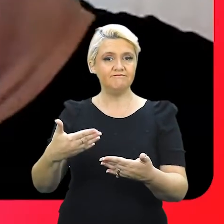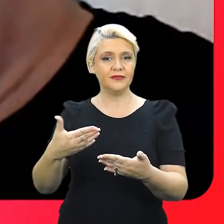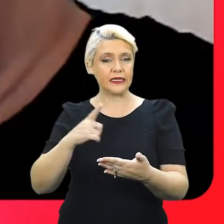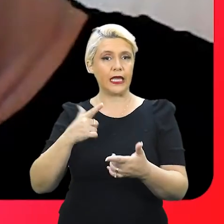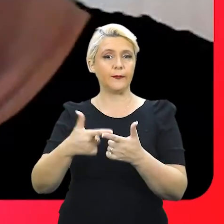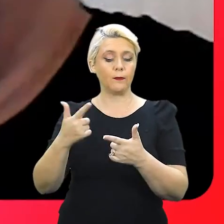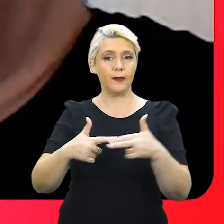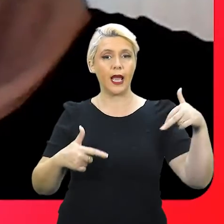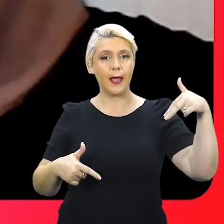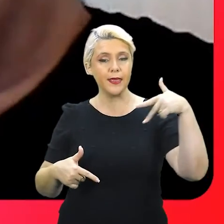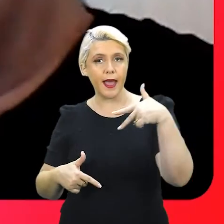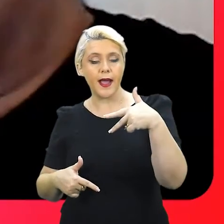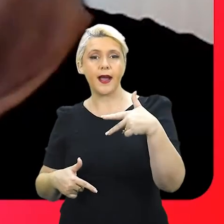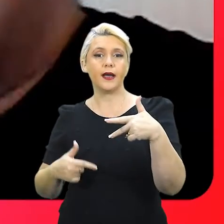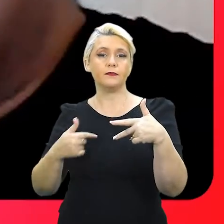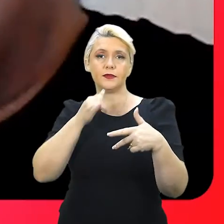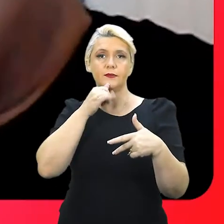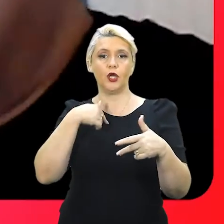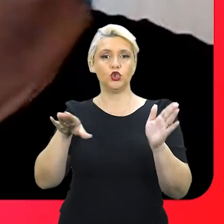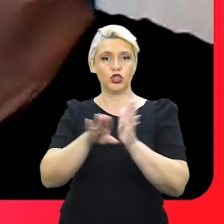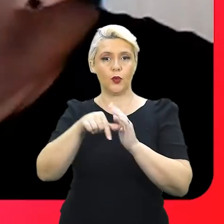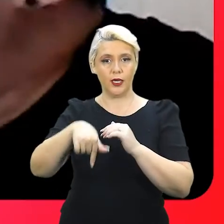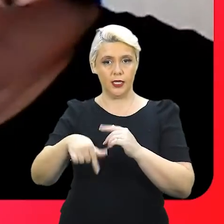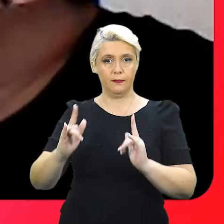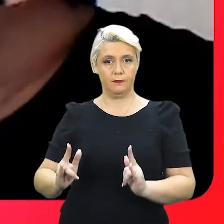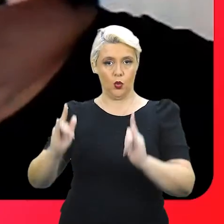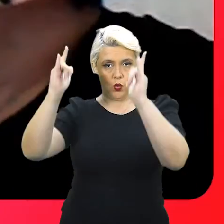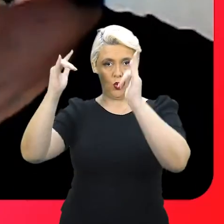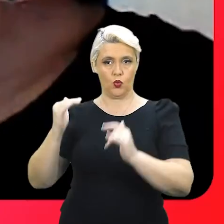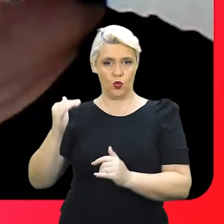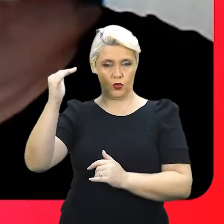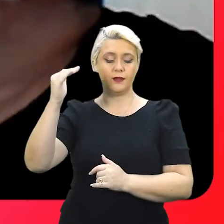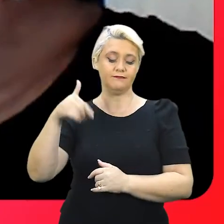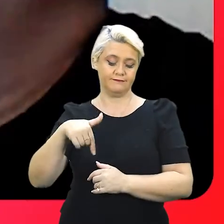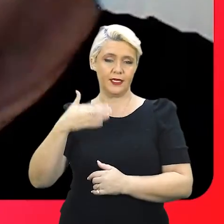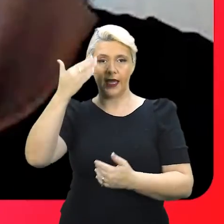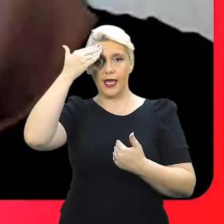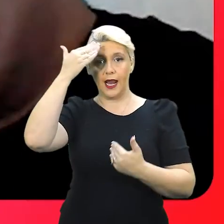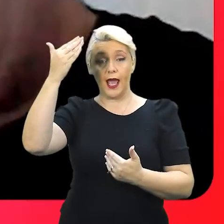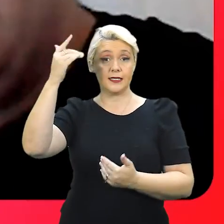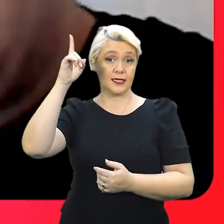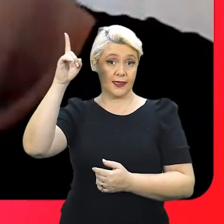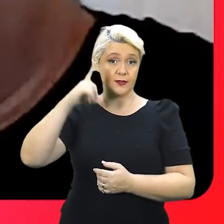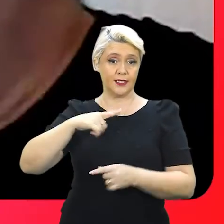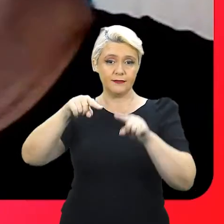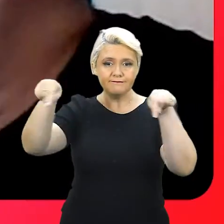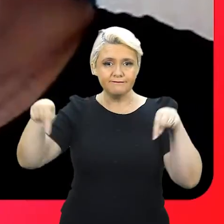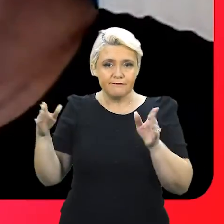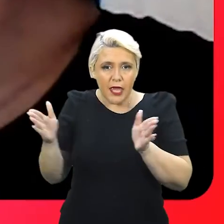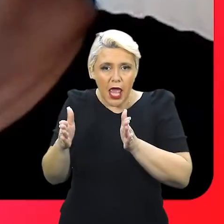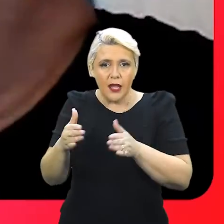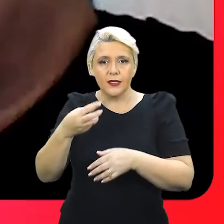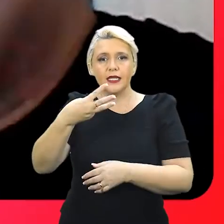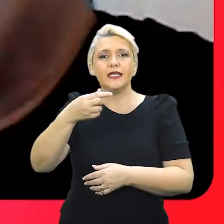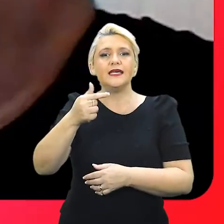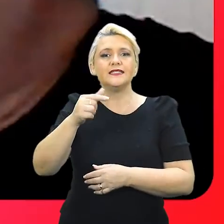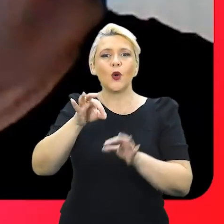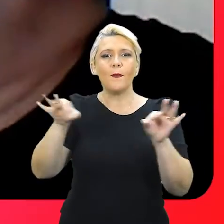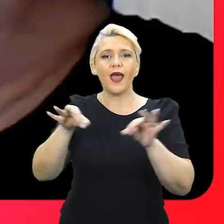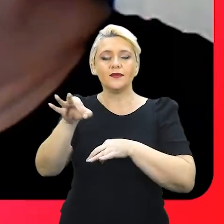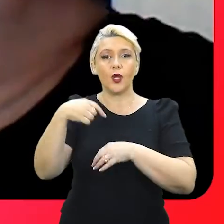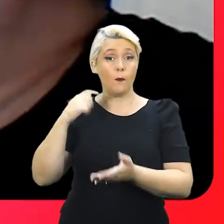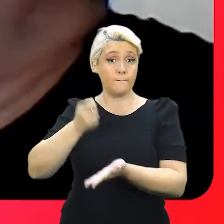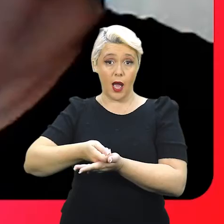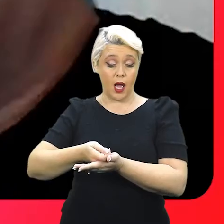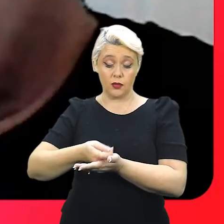para caminhar, então eu chego aqui no meu flat, graças a Deus, de 35 metros quadrados, que eu pago, que eu não vivo em